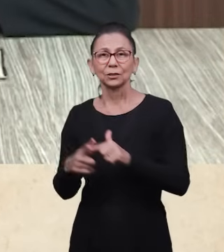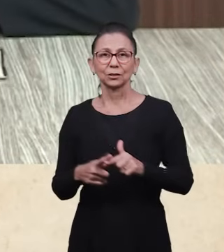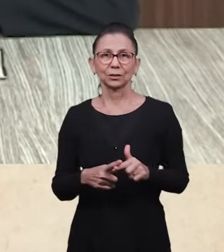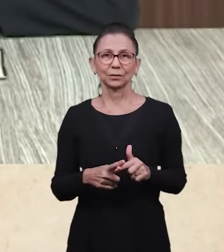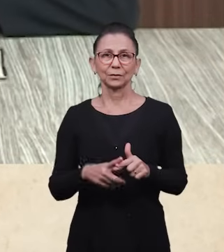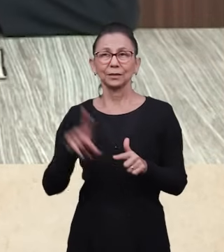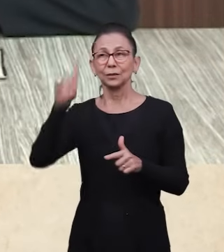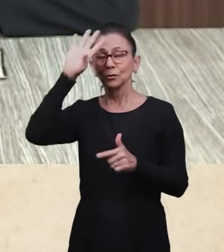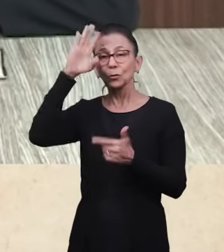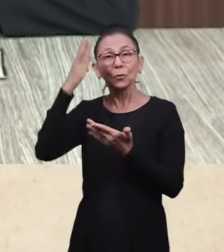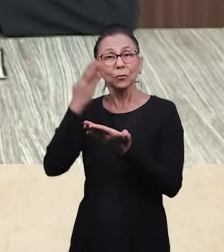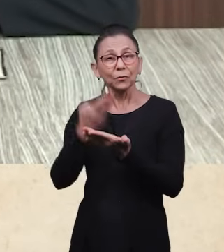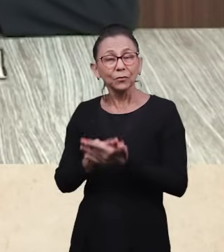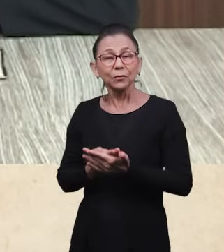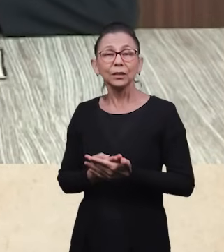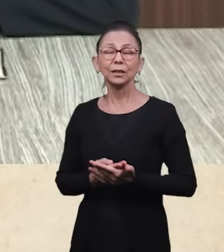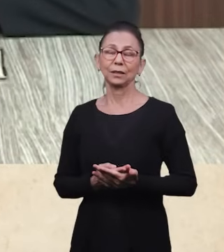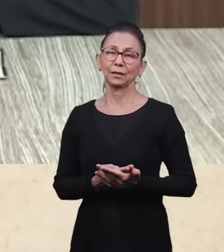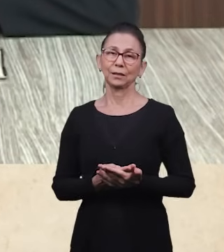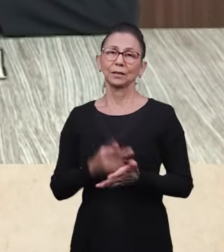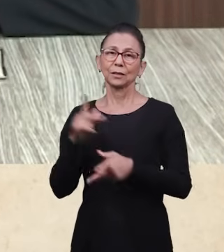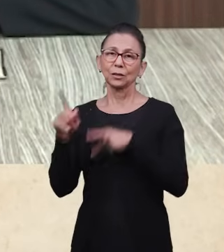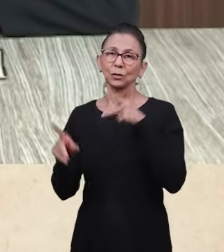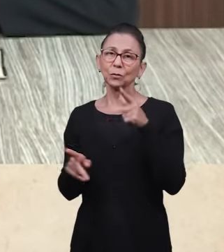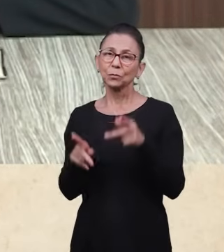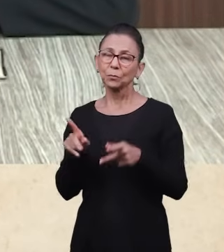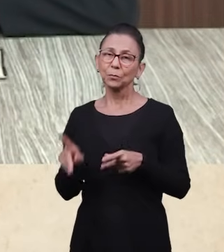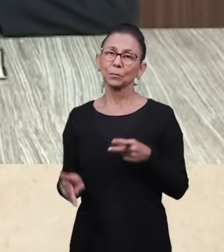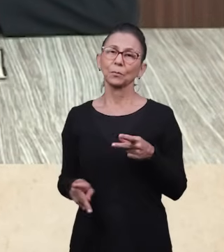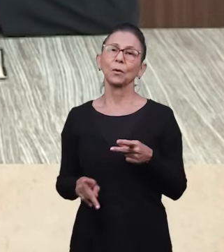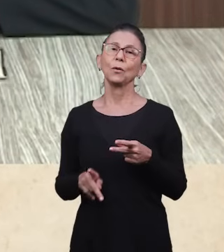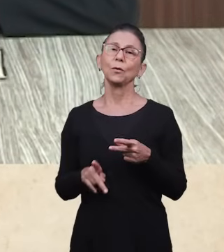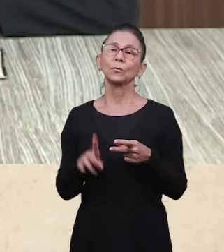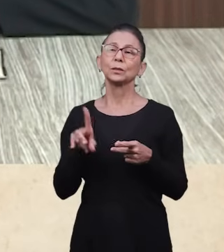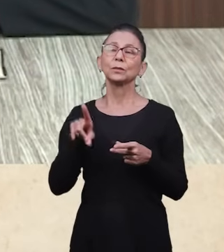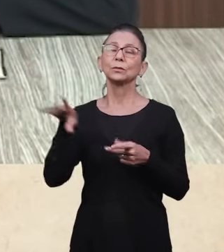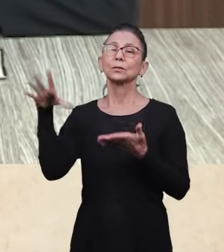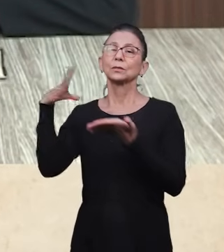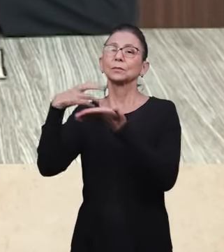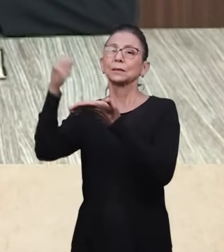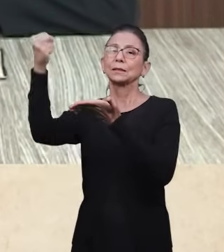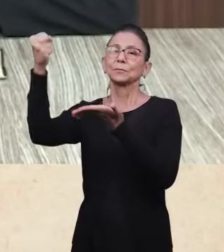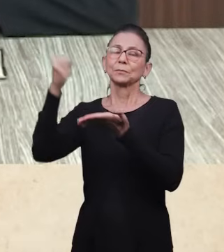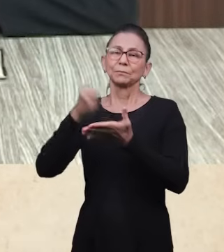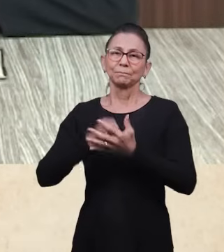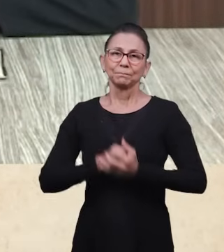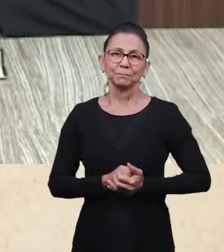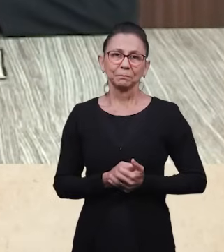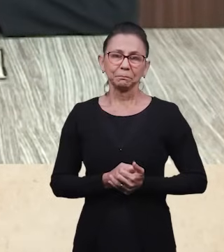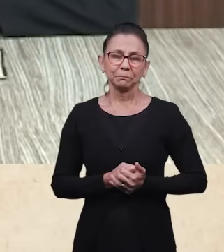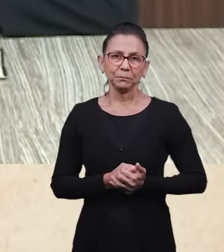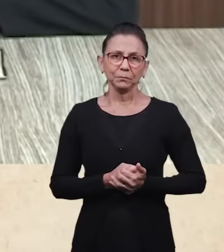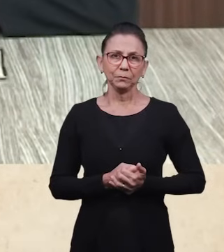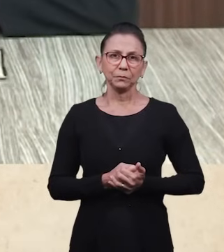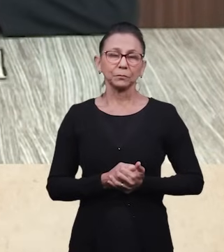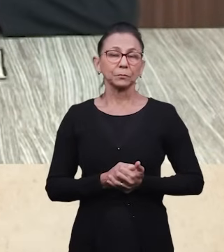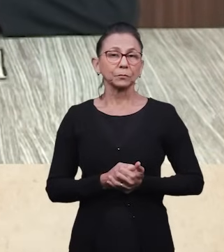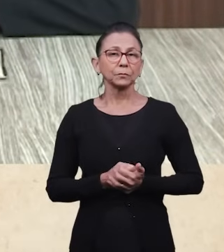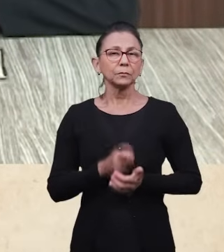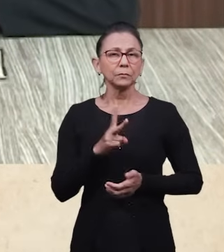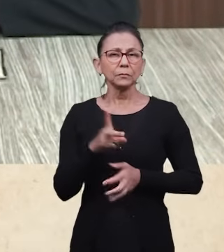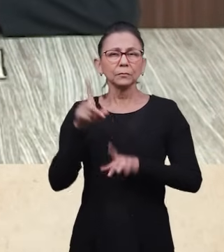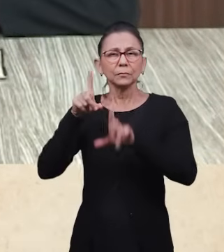Senhor tem confiado ao seu povo, né, aqueles que vão ser chamados para o arrebatamento. E tudo isso